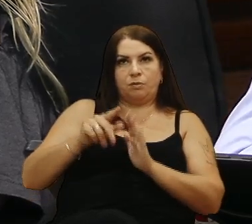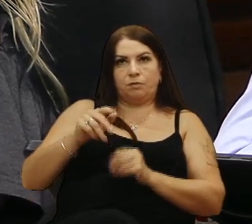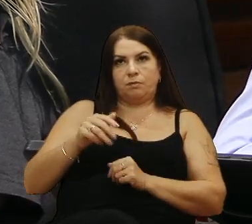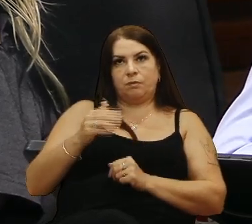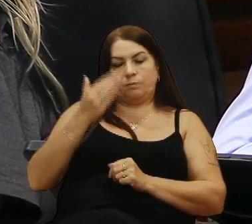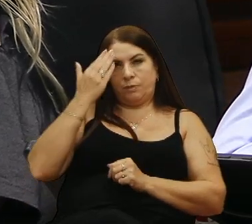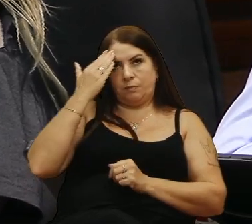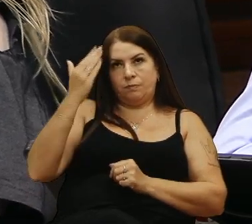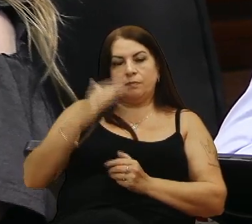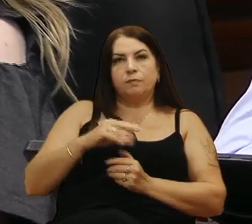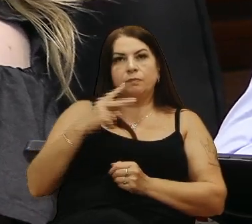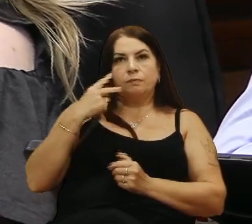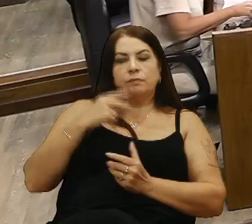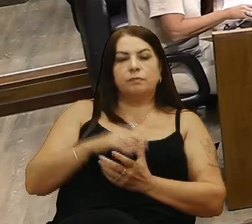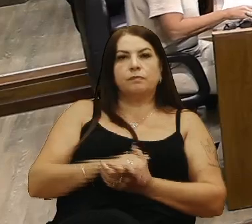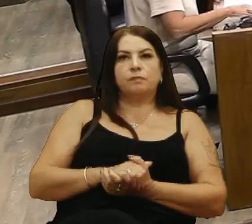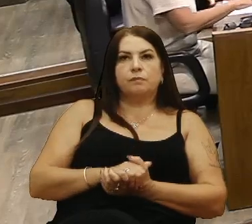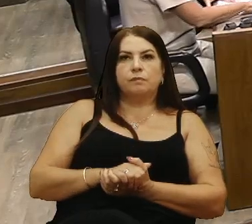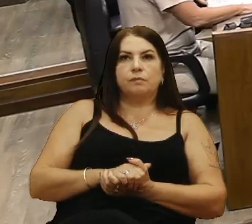Obrigado, vereador.